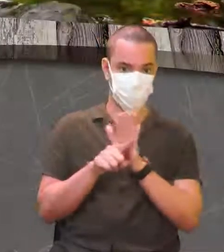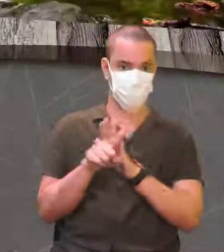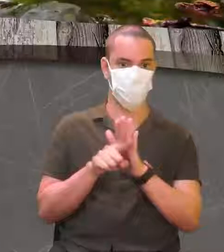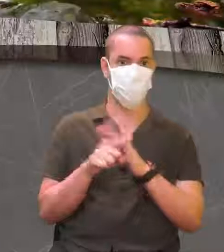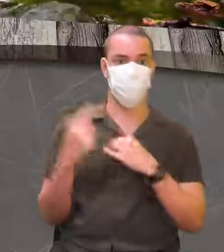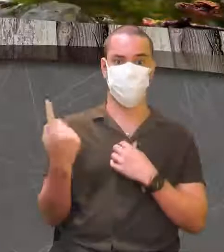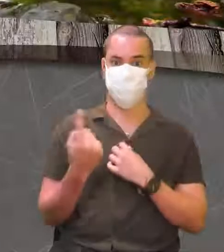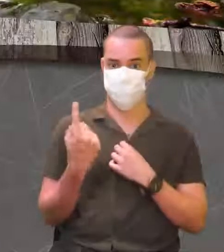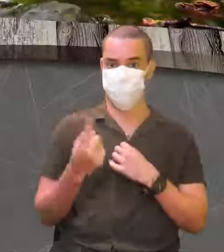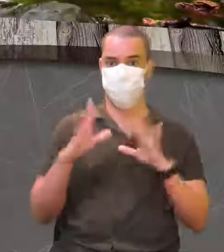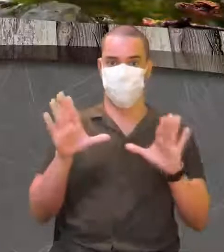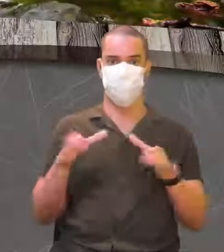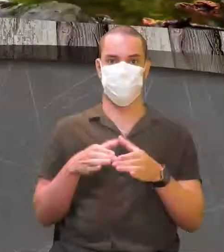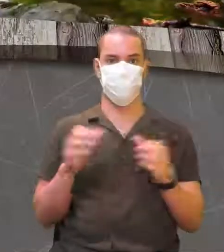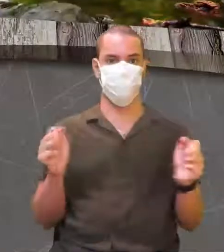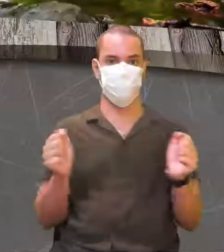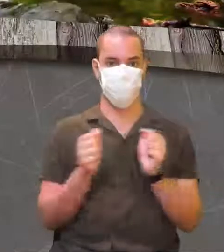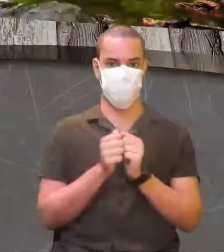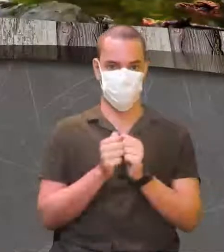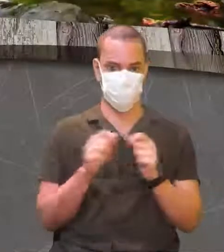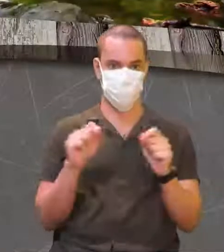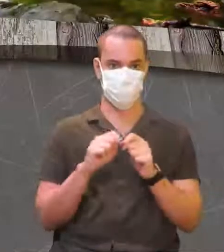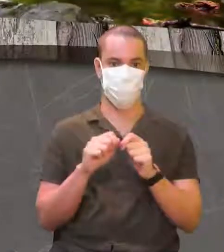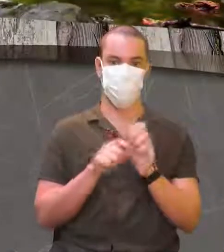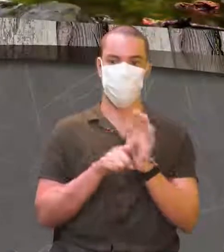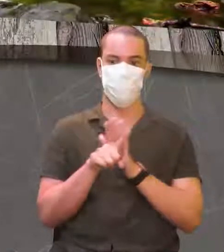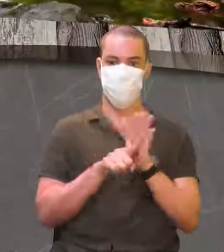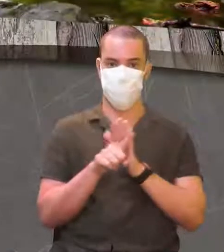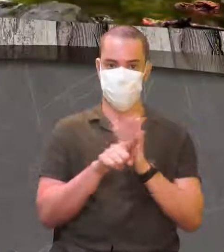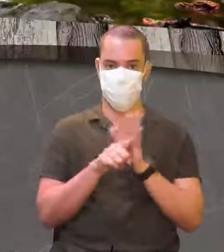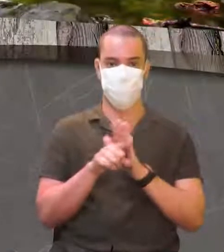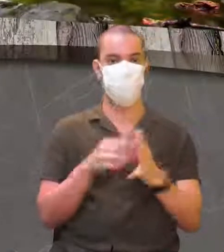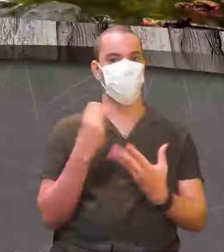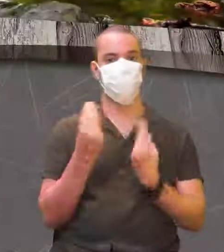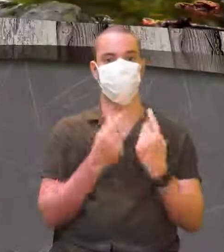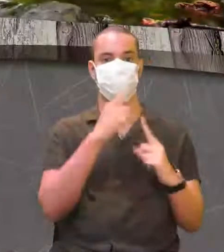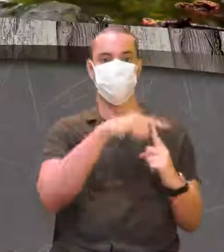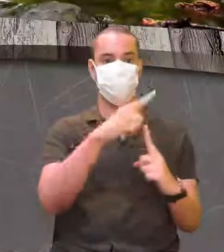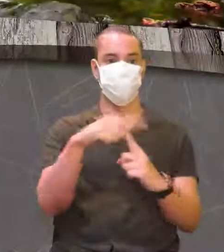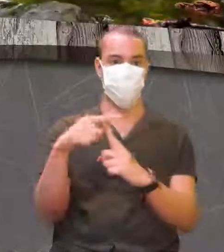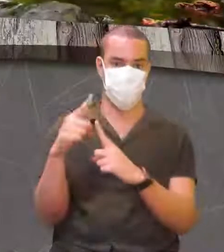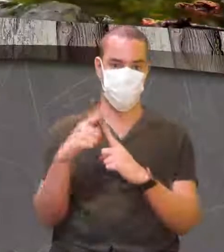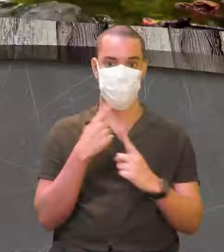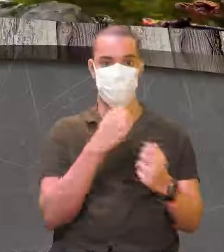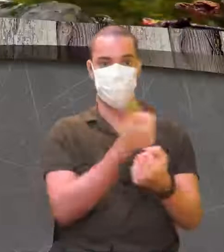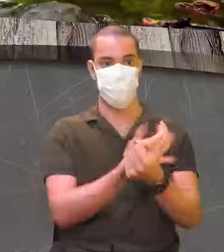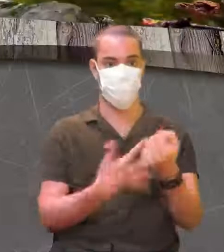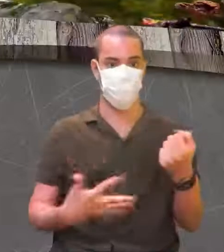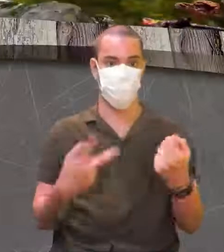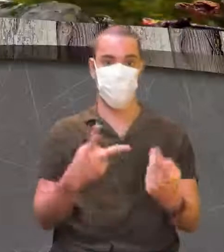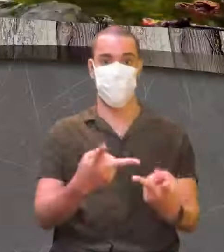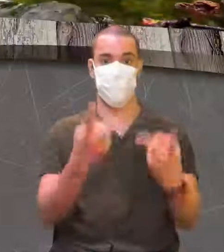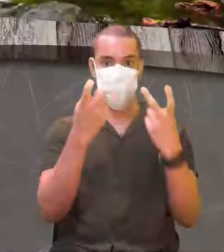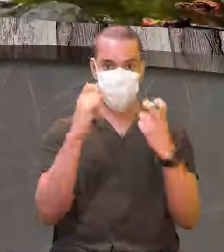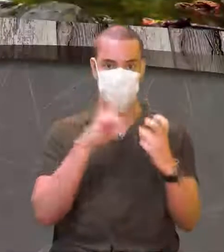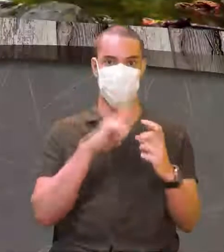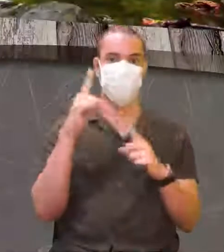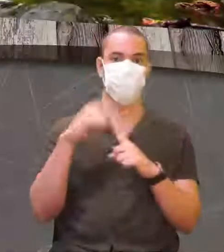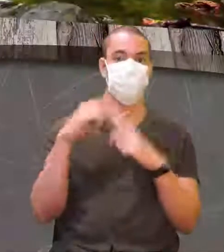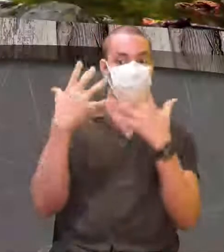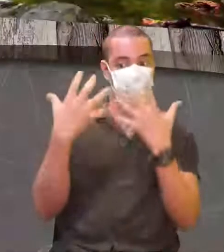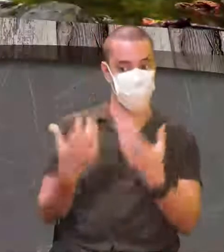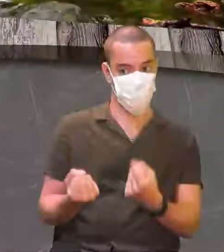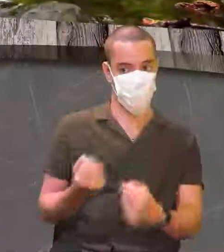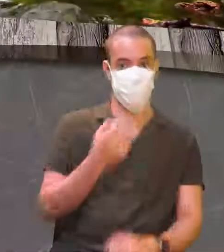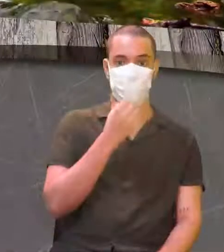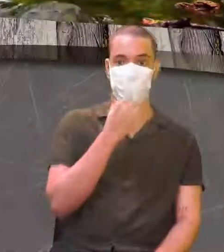só ele, mas a equipe dele. Foram pesquisar a questão de tipagem sanguínea. Ele percebeu que existiam tipos que aceitavam